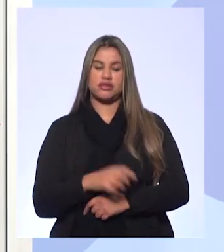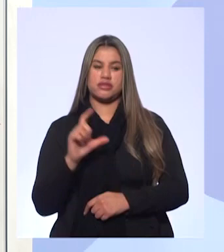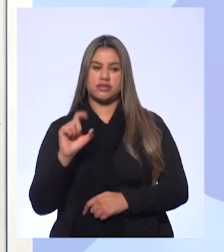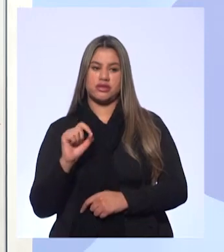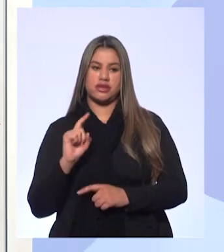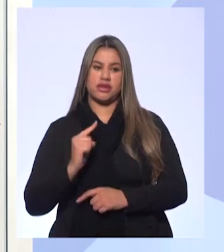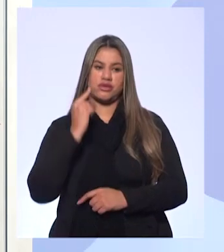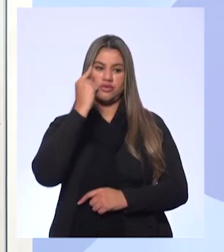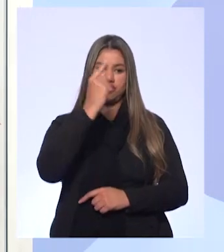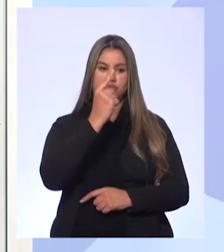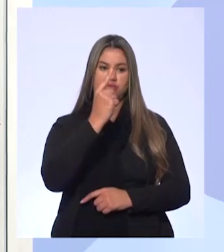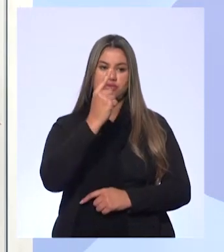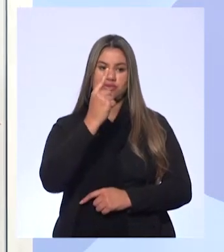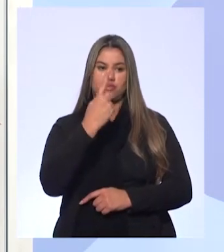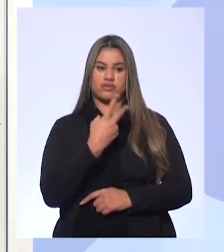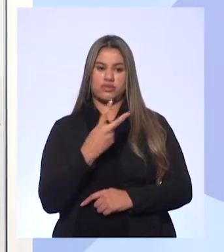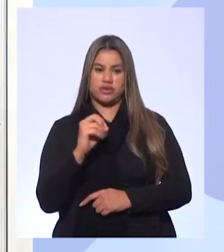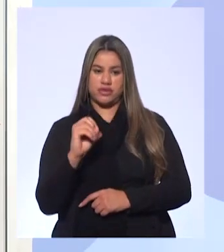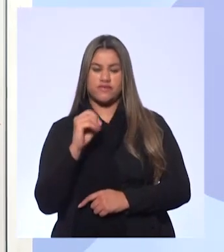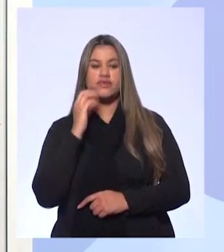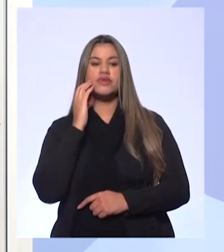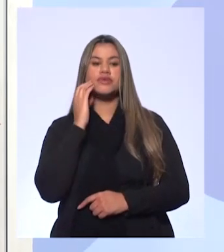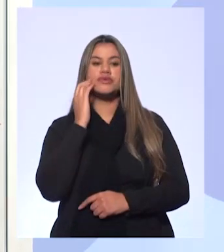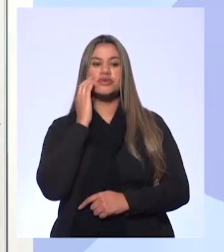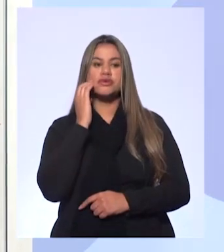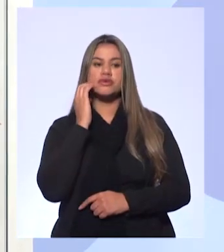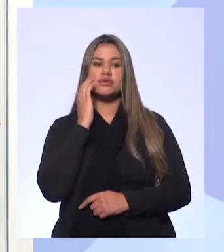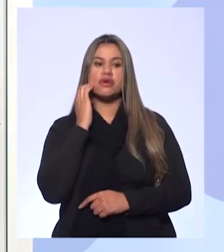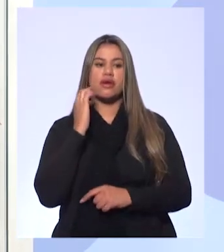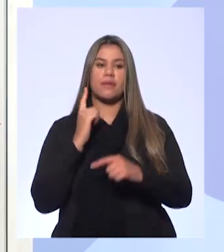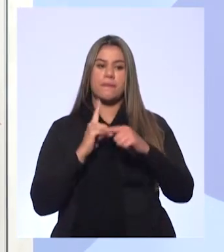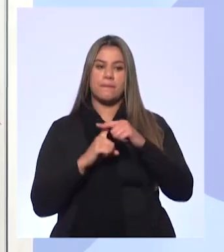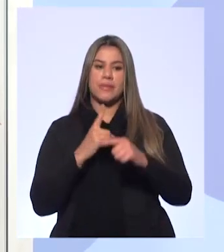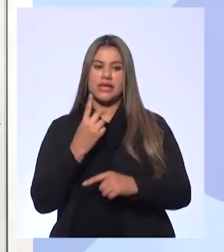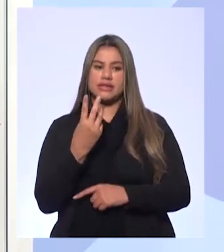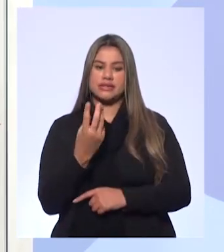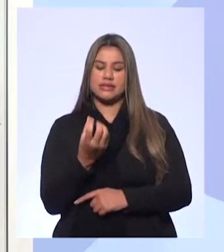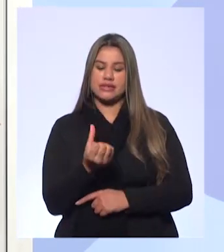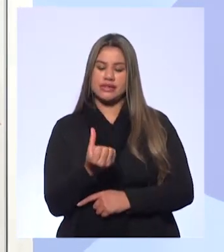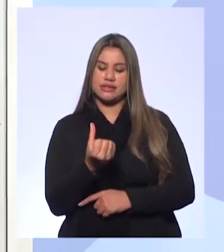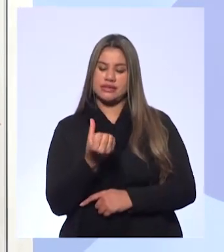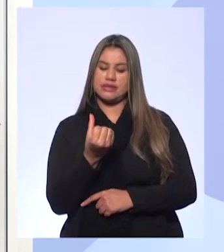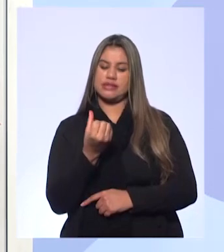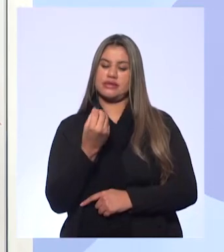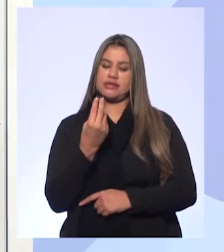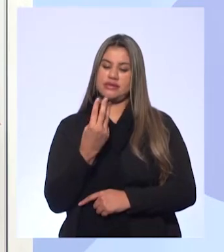10, 120, mais 63,5.